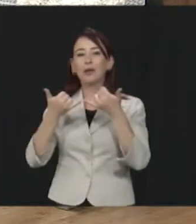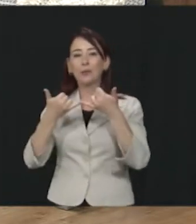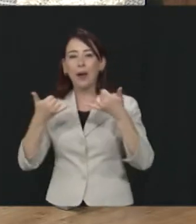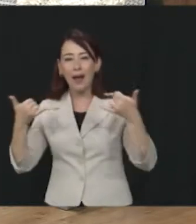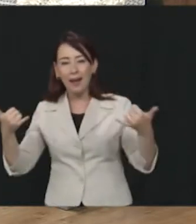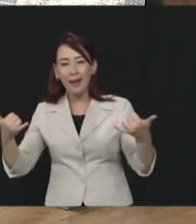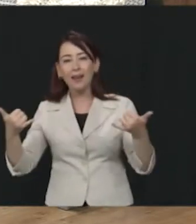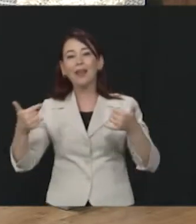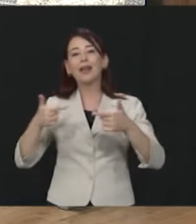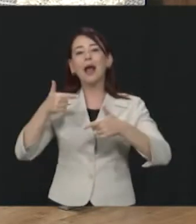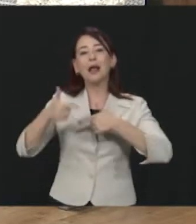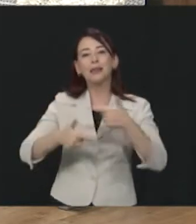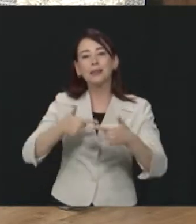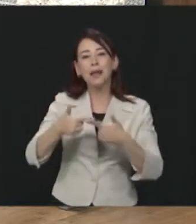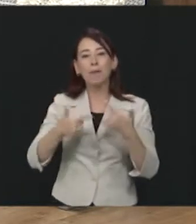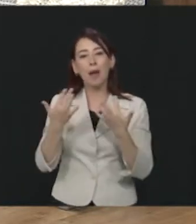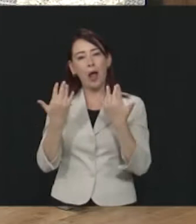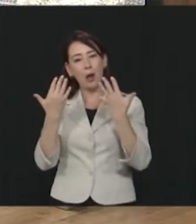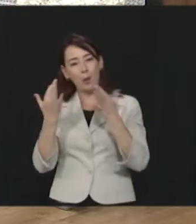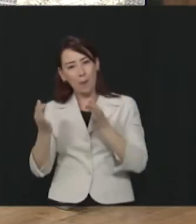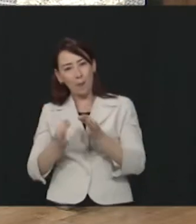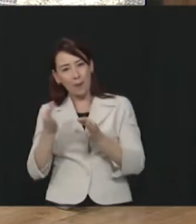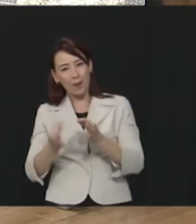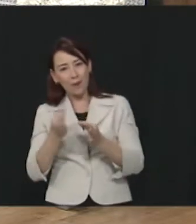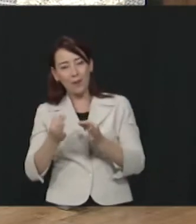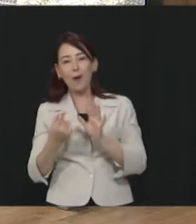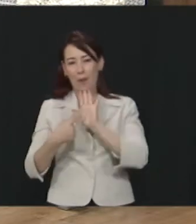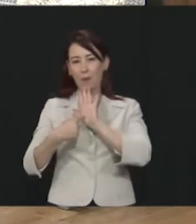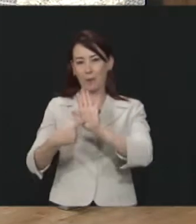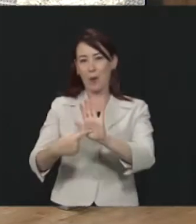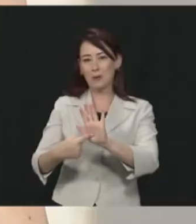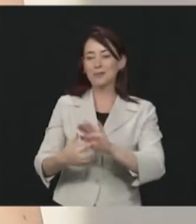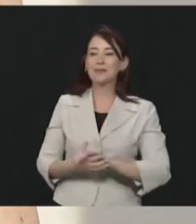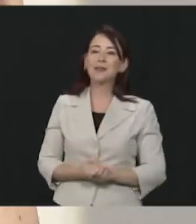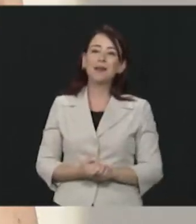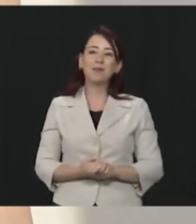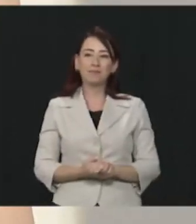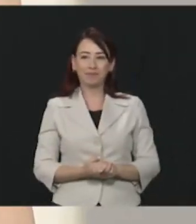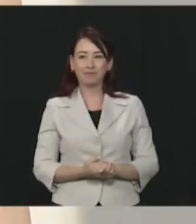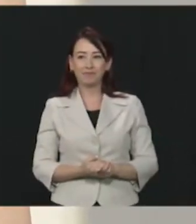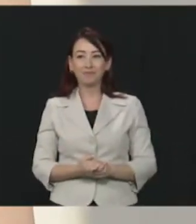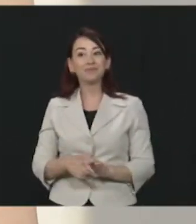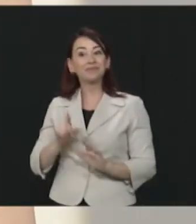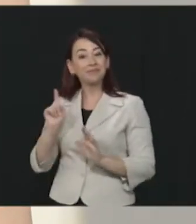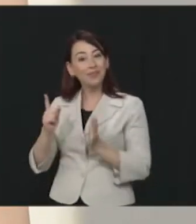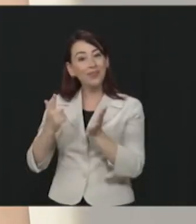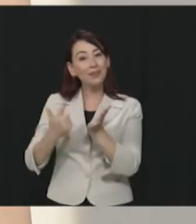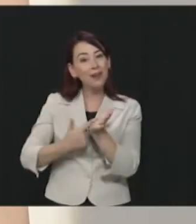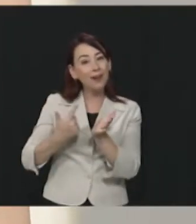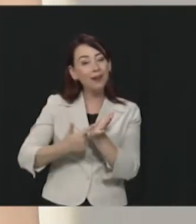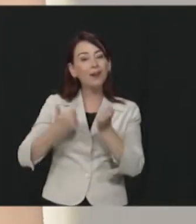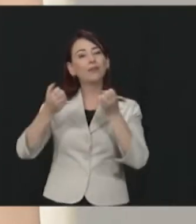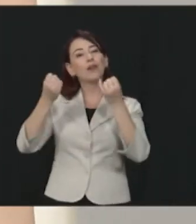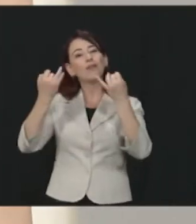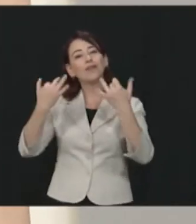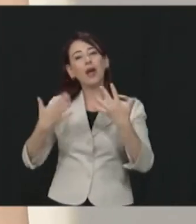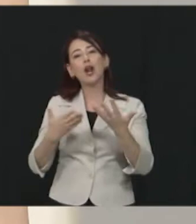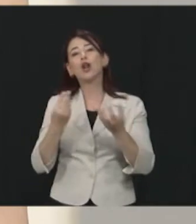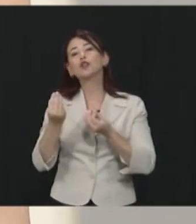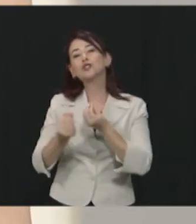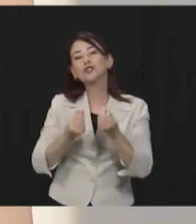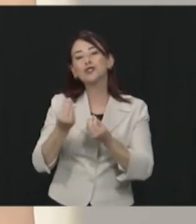Vida. Vou mostrar aqui, em que ela fala sobre artesanato e